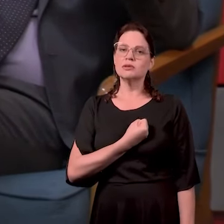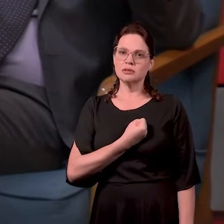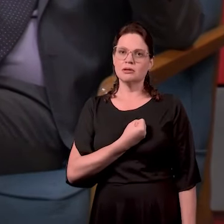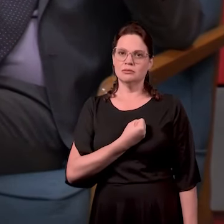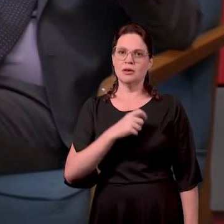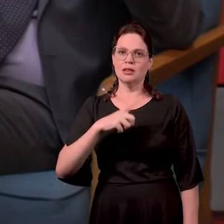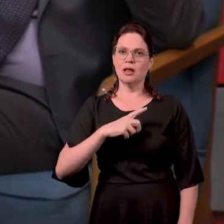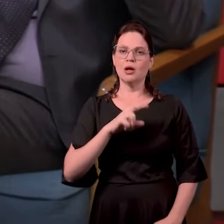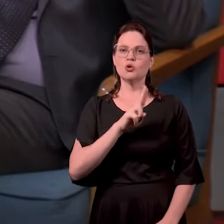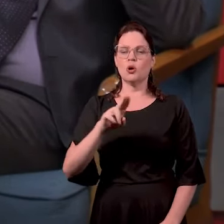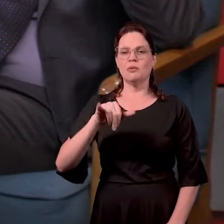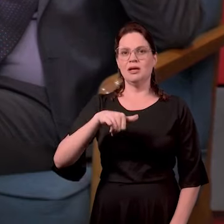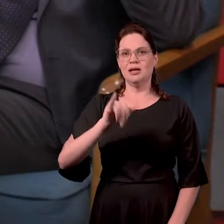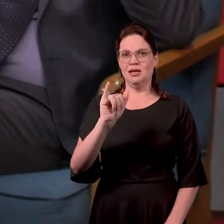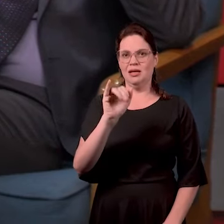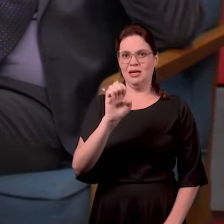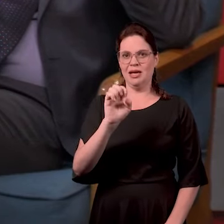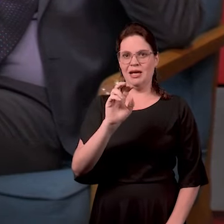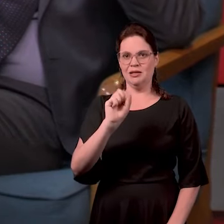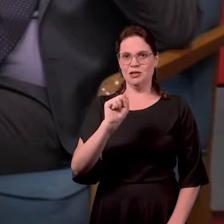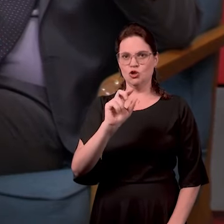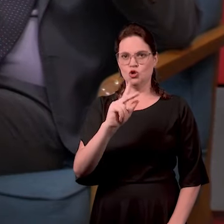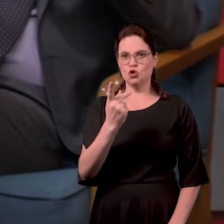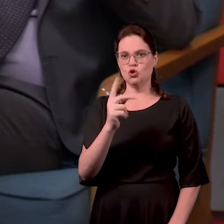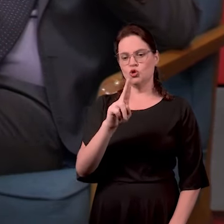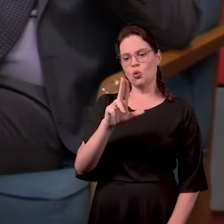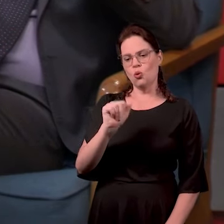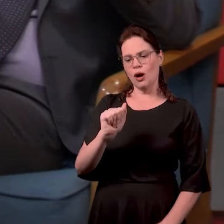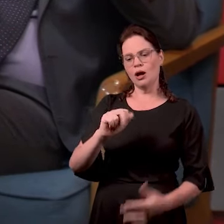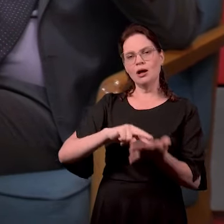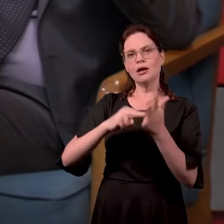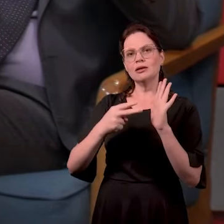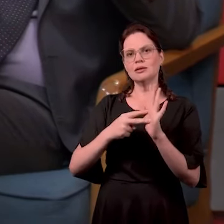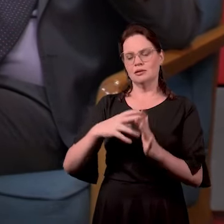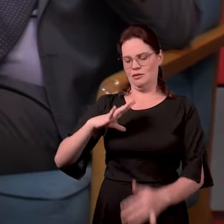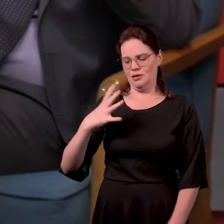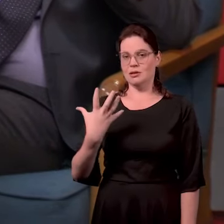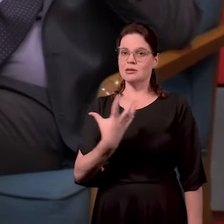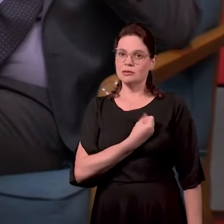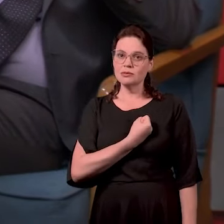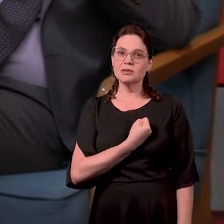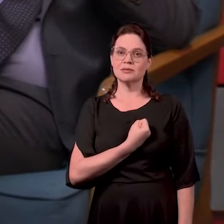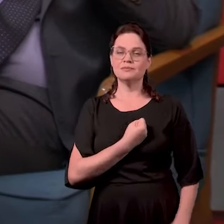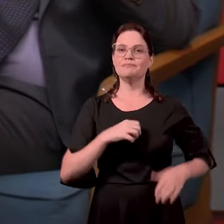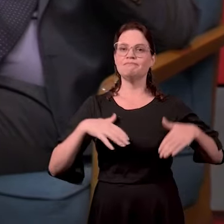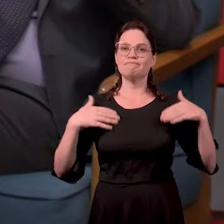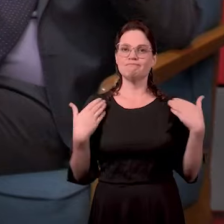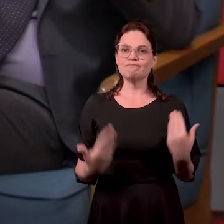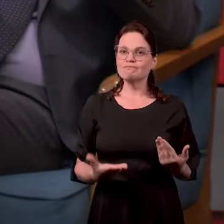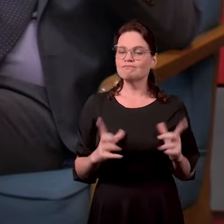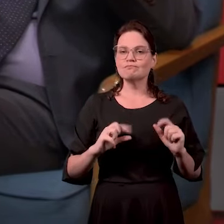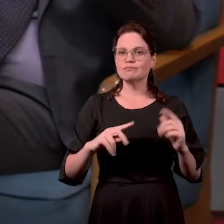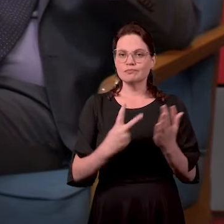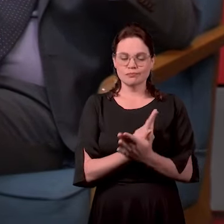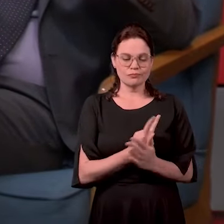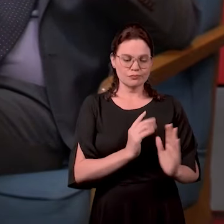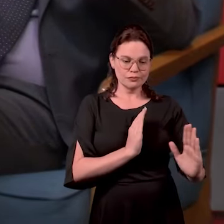Yeshua em hebraico significa salvação. O desvio disso desviou o